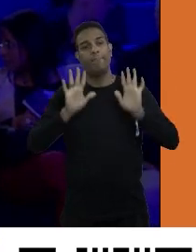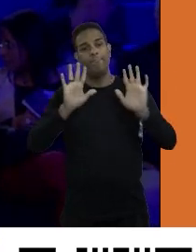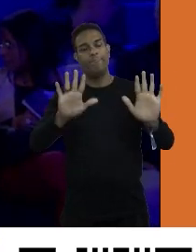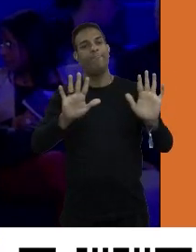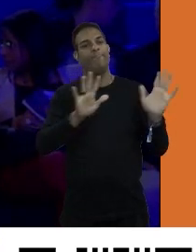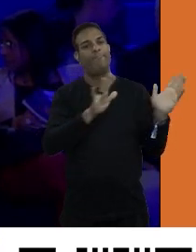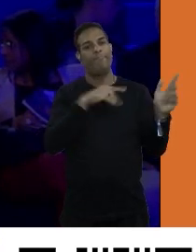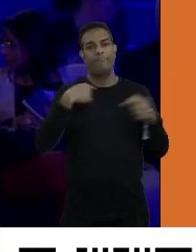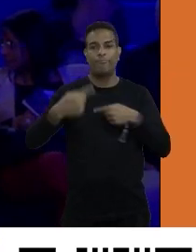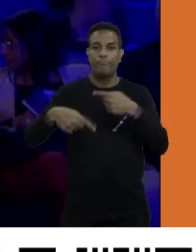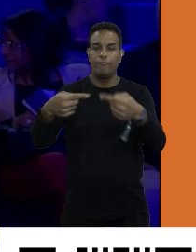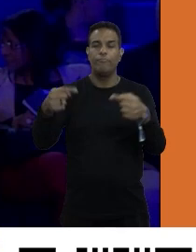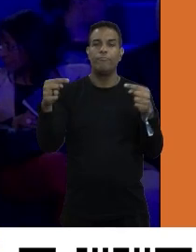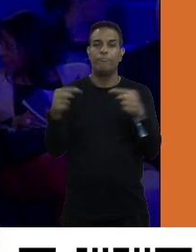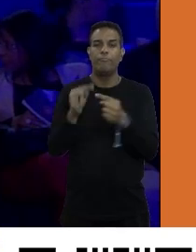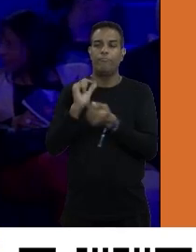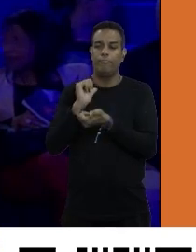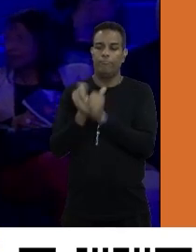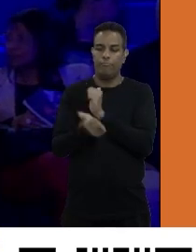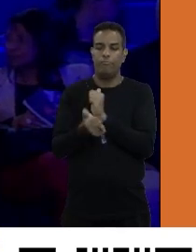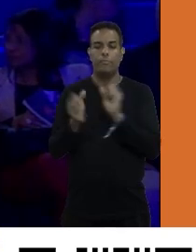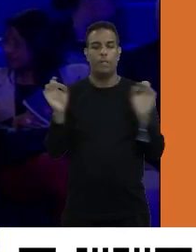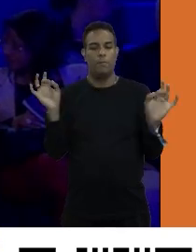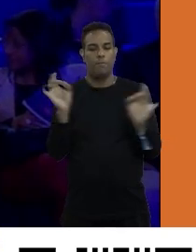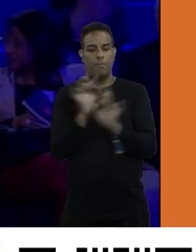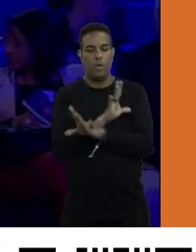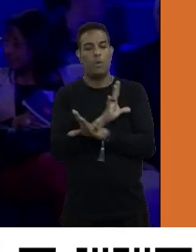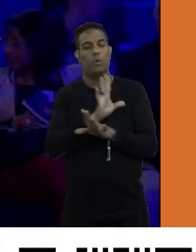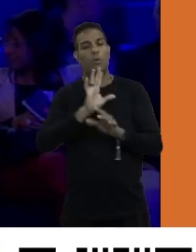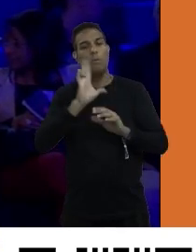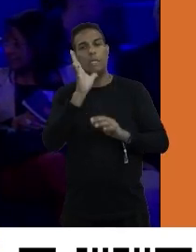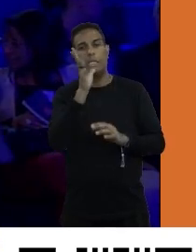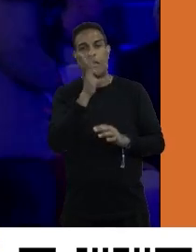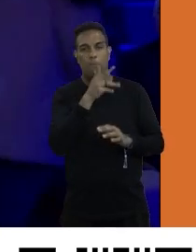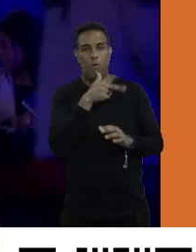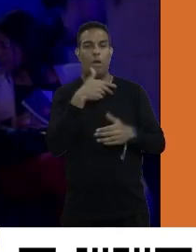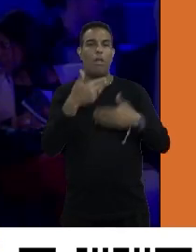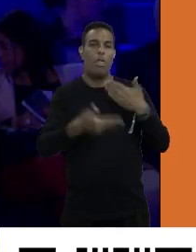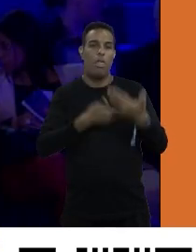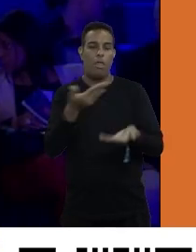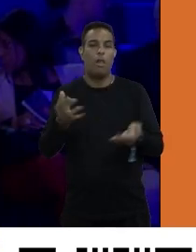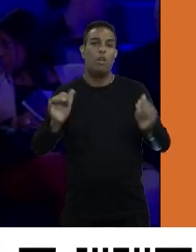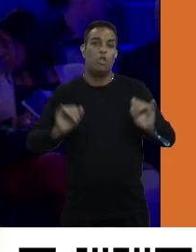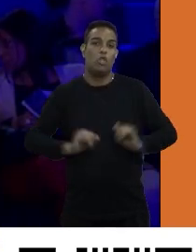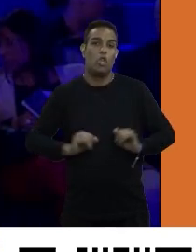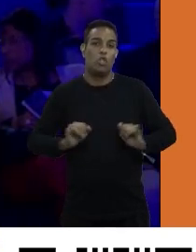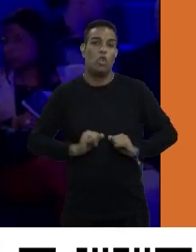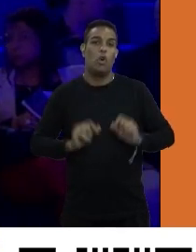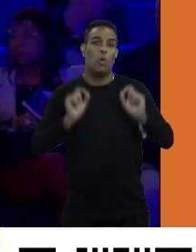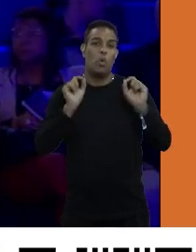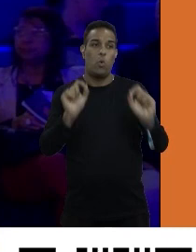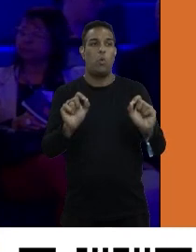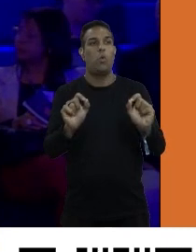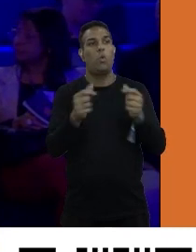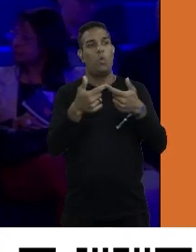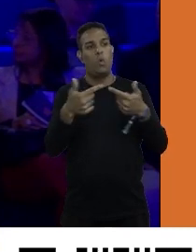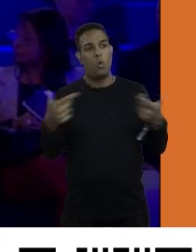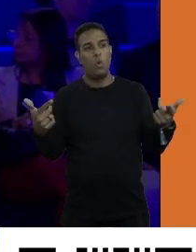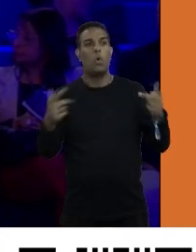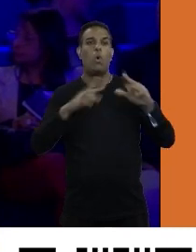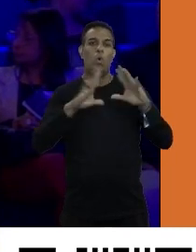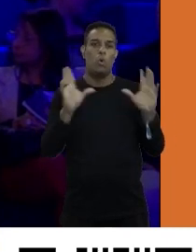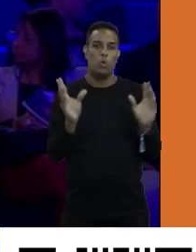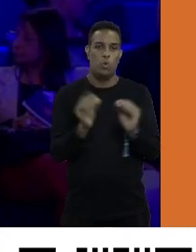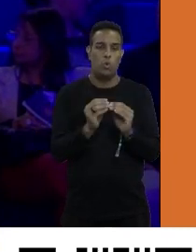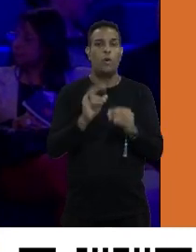aí gerações que foram preparadas, mas acho que vai demorar um pouquinho. Eu acho que a gente vai sofrer algumas